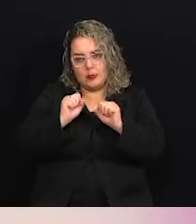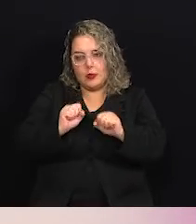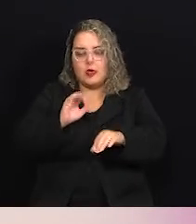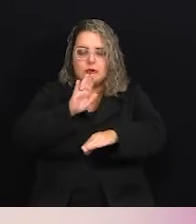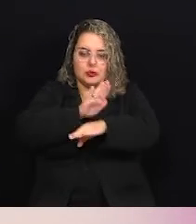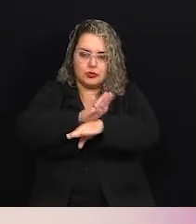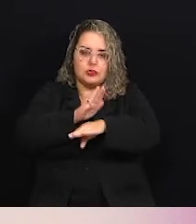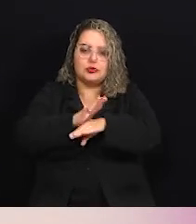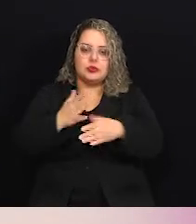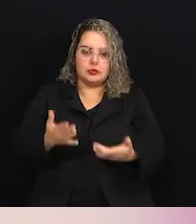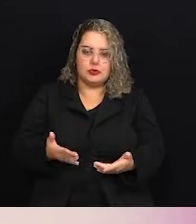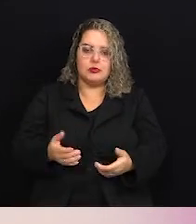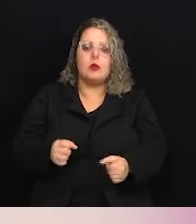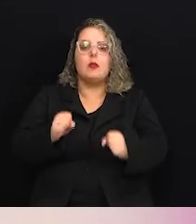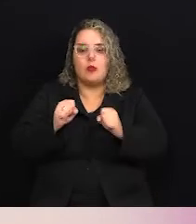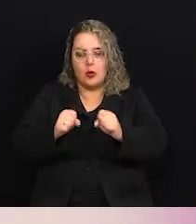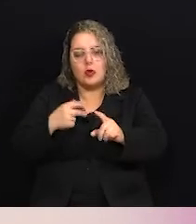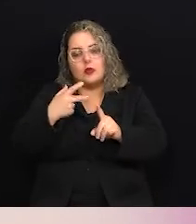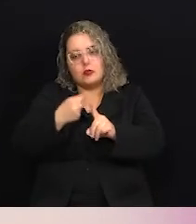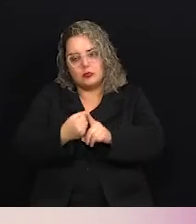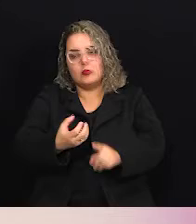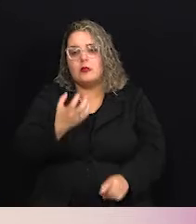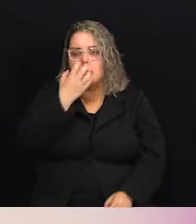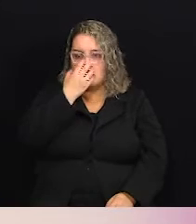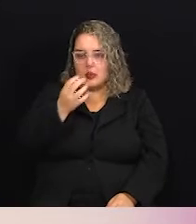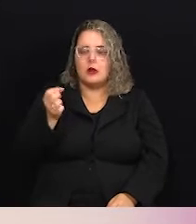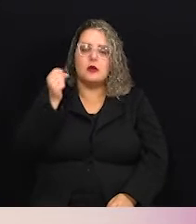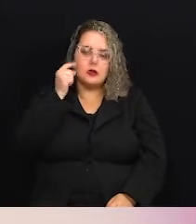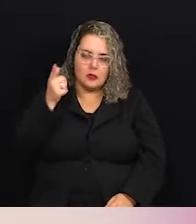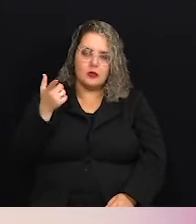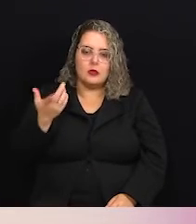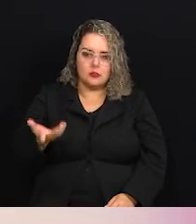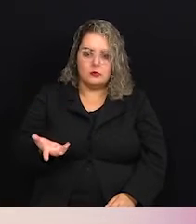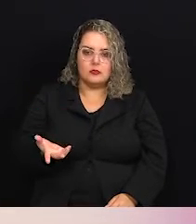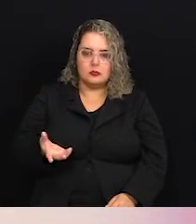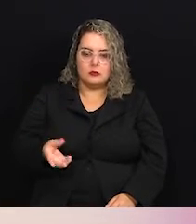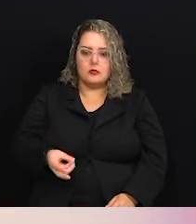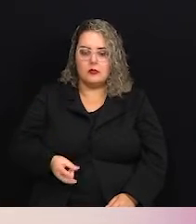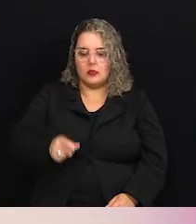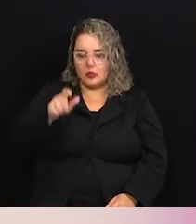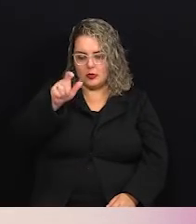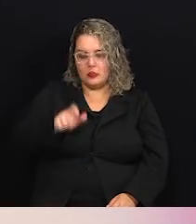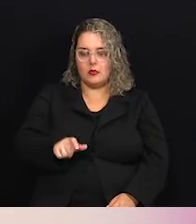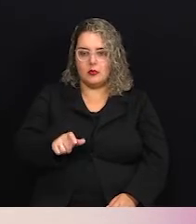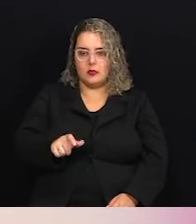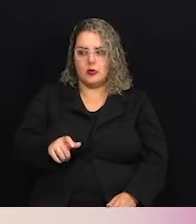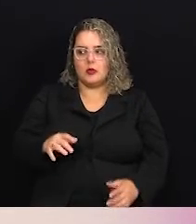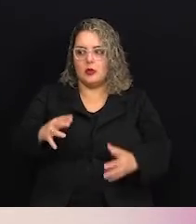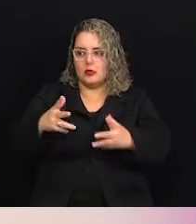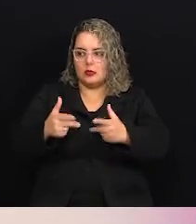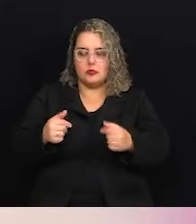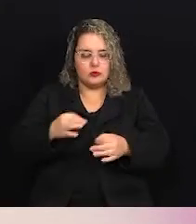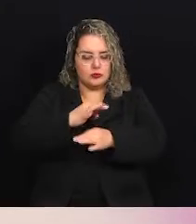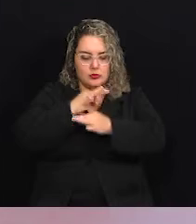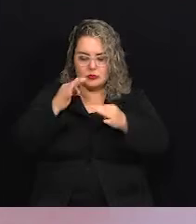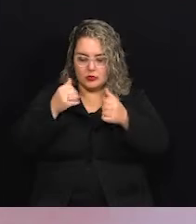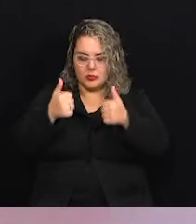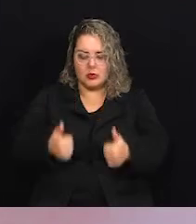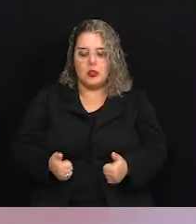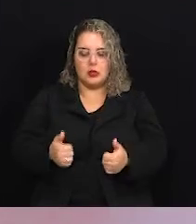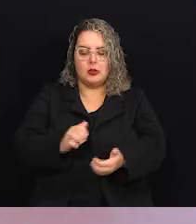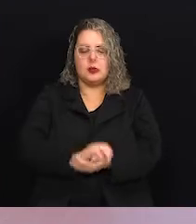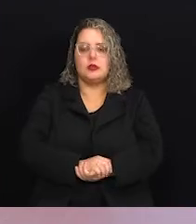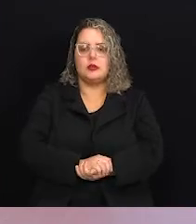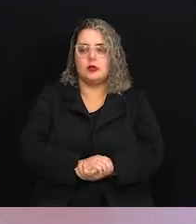vacinas podem ajudar, porque dá para fazer vacina para cachorro também. Aí a pessoa se torna tolerante a isso.